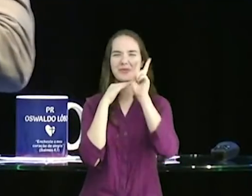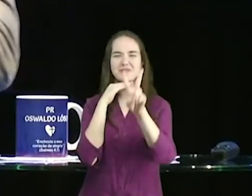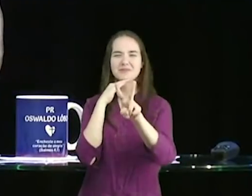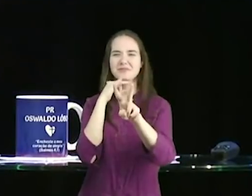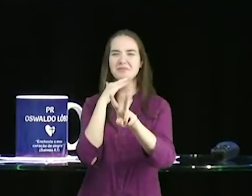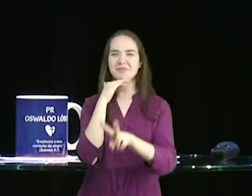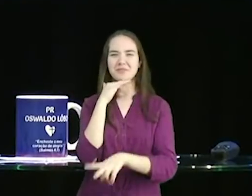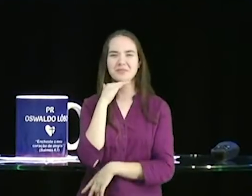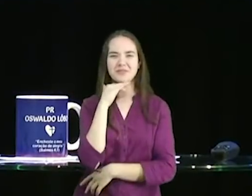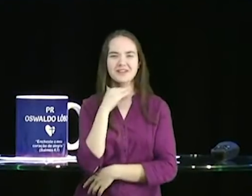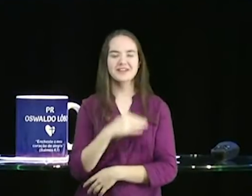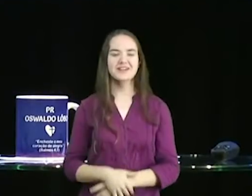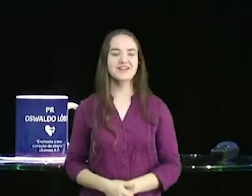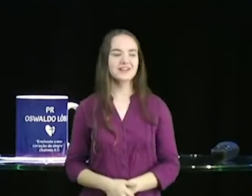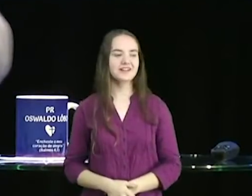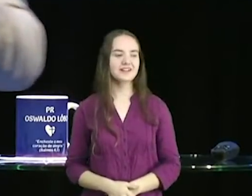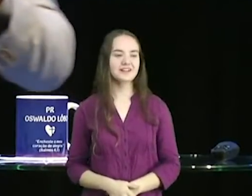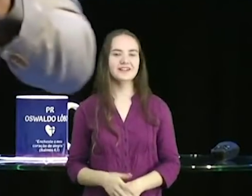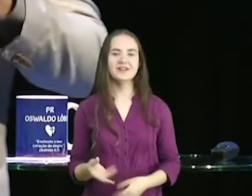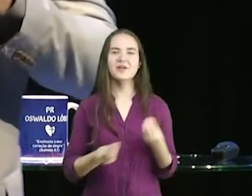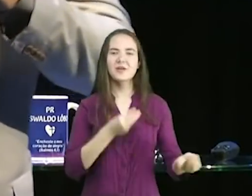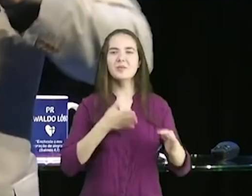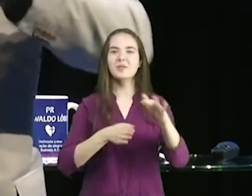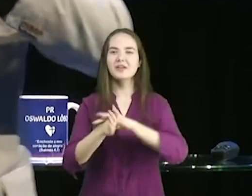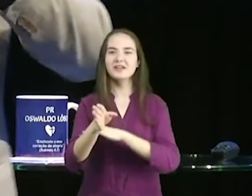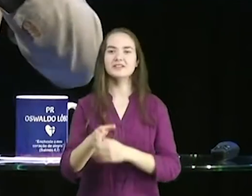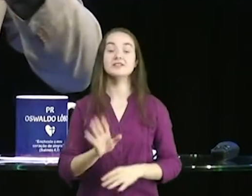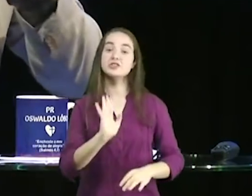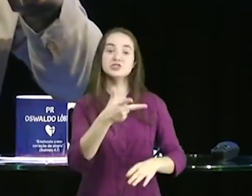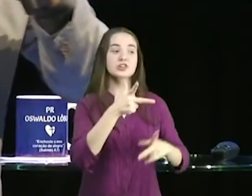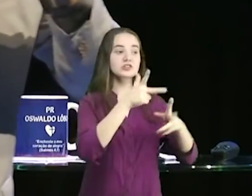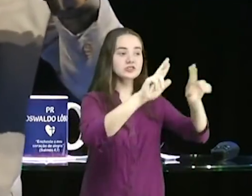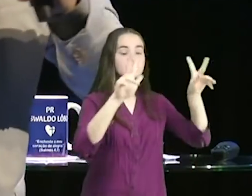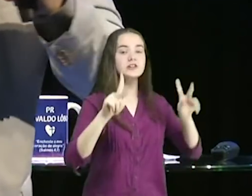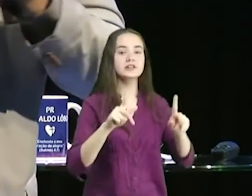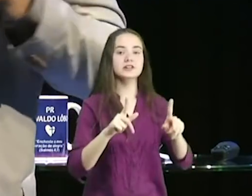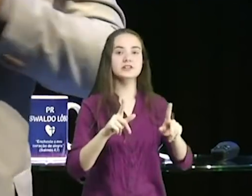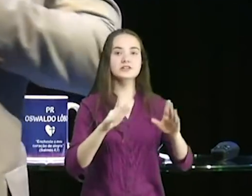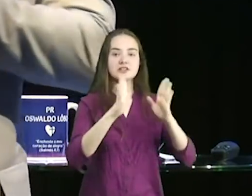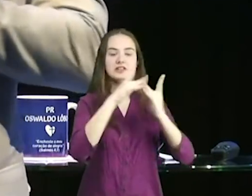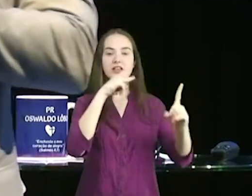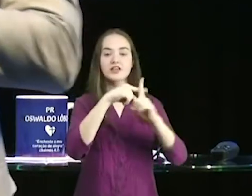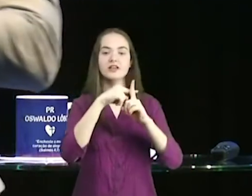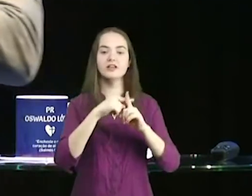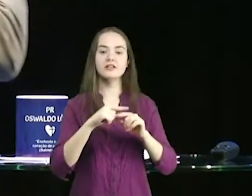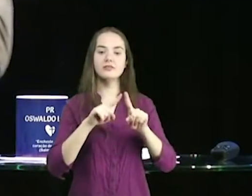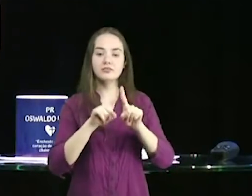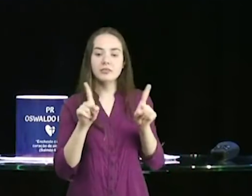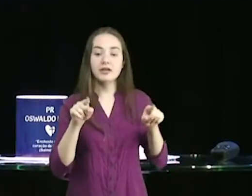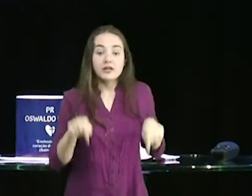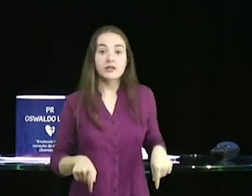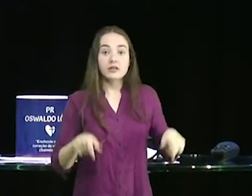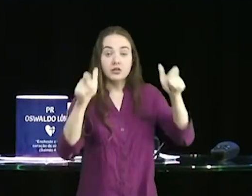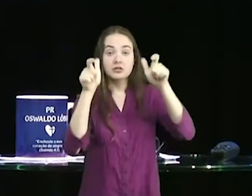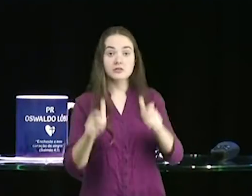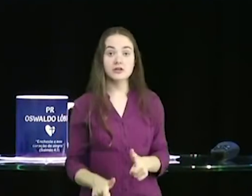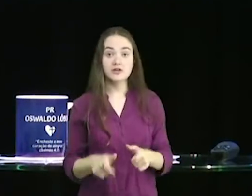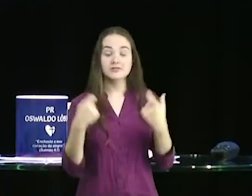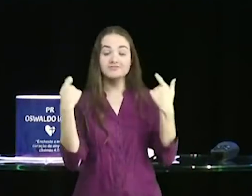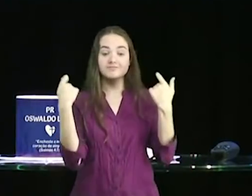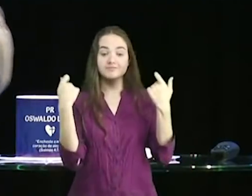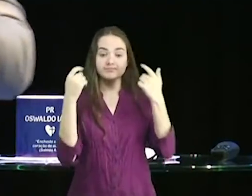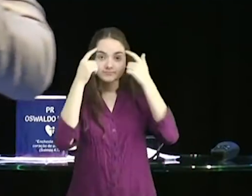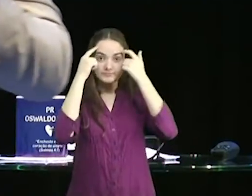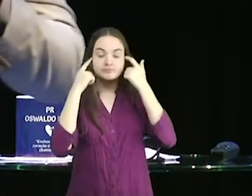Horrível. Mas eu não sei como é que é dentro. Eu fui pregar numa metodista, não sei como é que é dentro. Mas esse aqui é o ambiente que a gente tem hoje para produzir